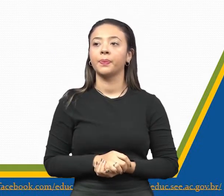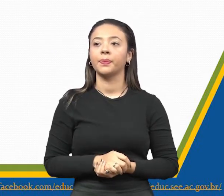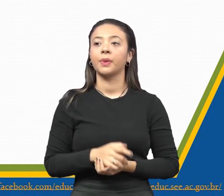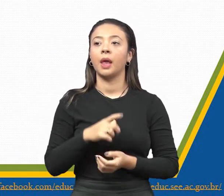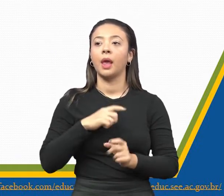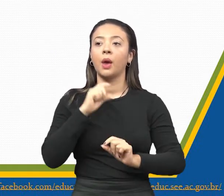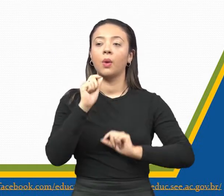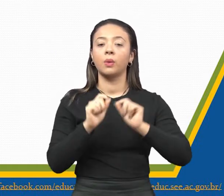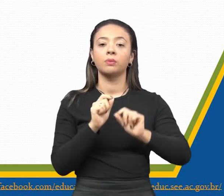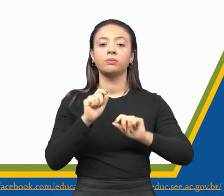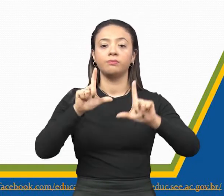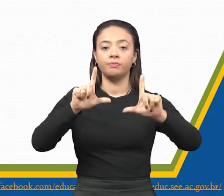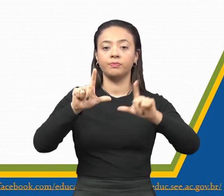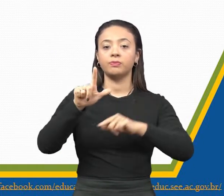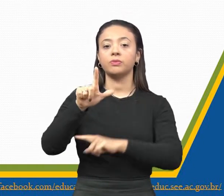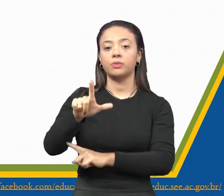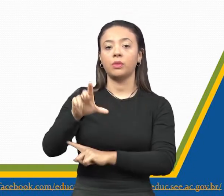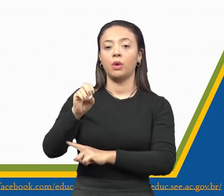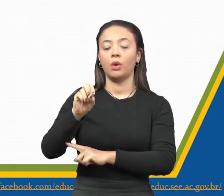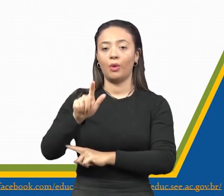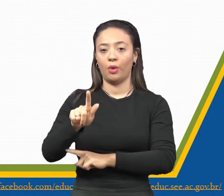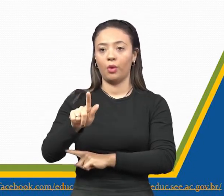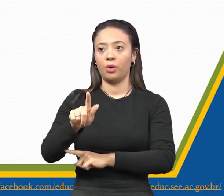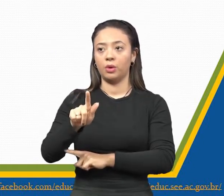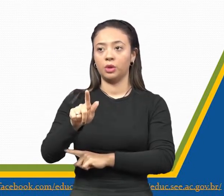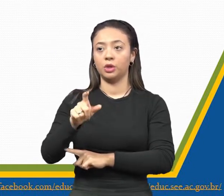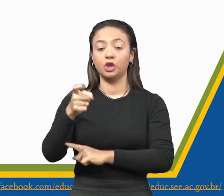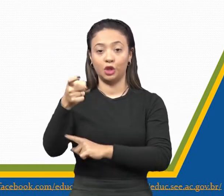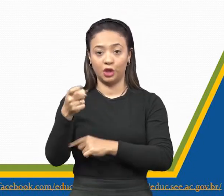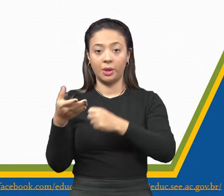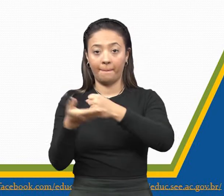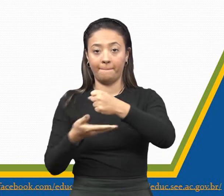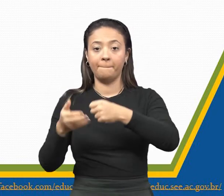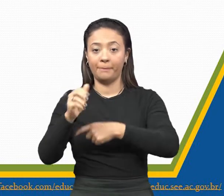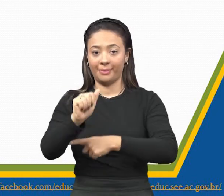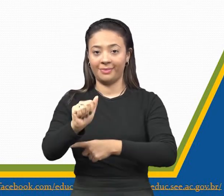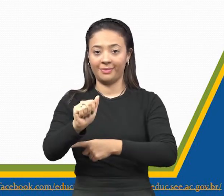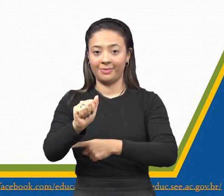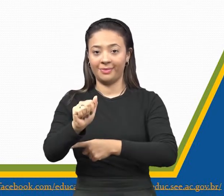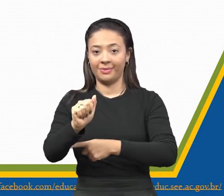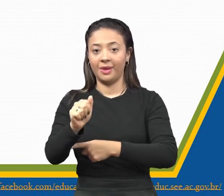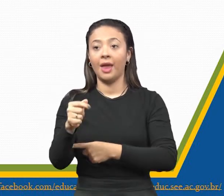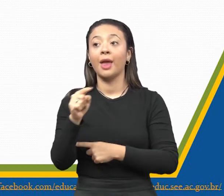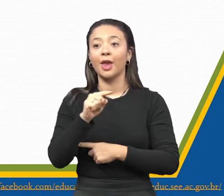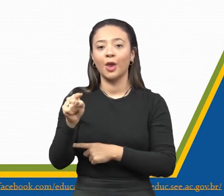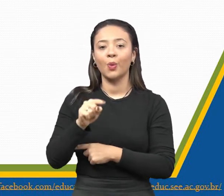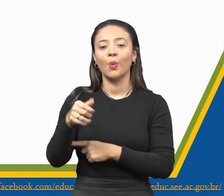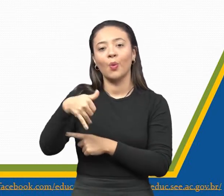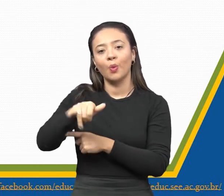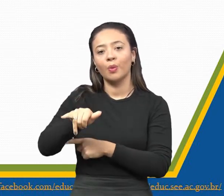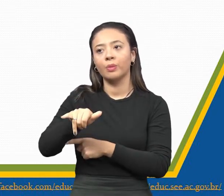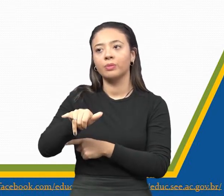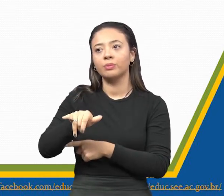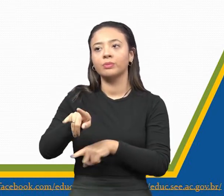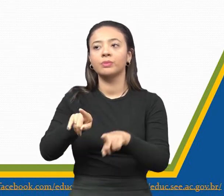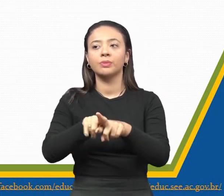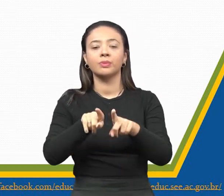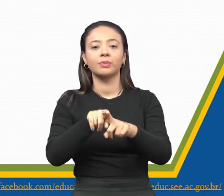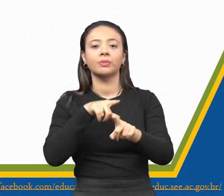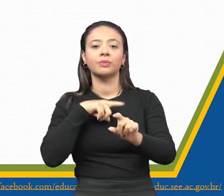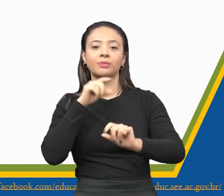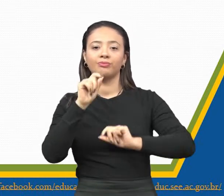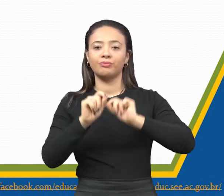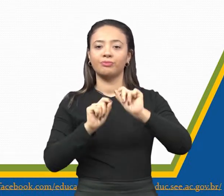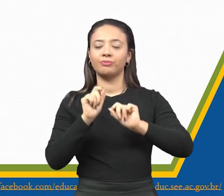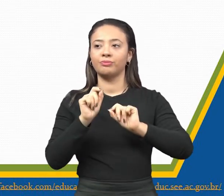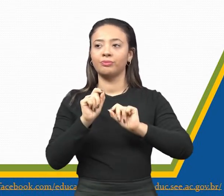uma função logarítmica, onde nós temos log de x na base a, que é igual a y, e à direita, essa